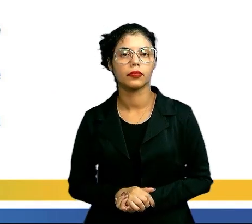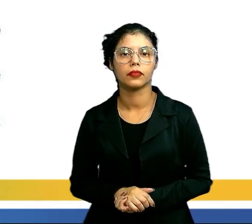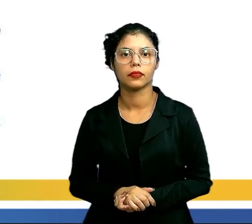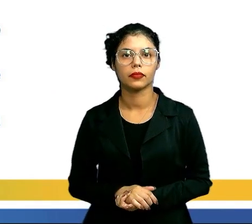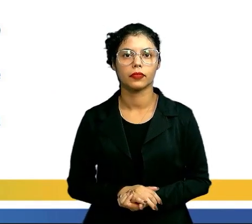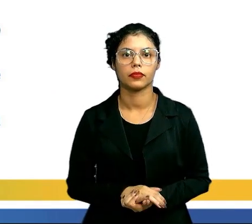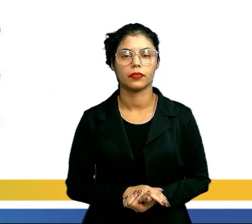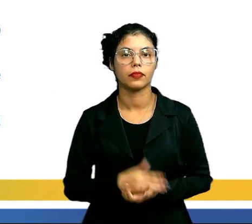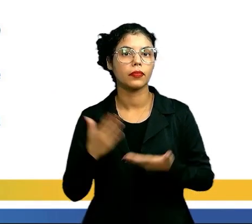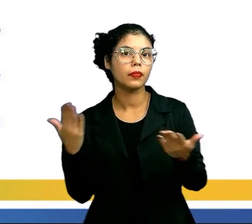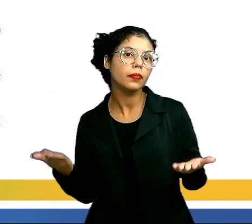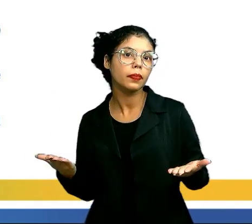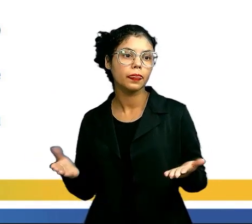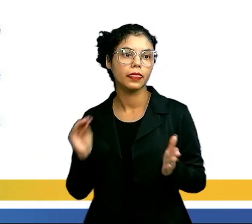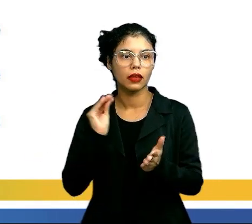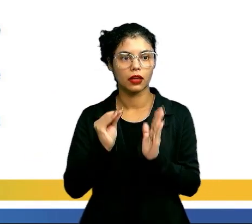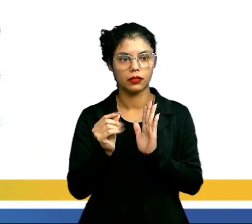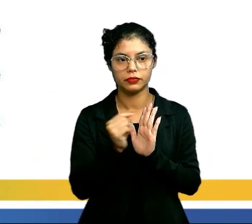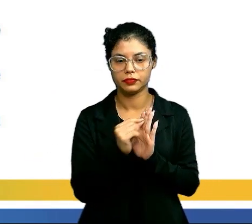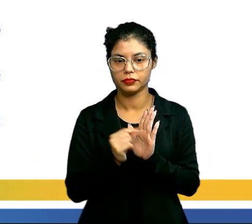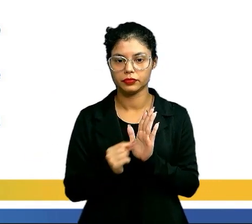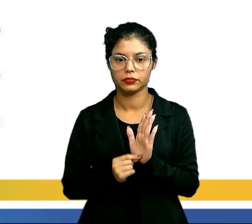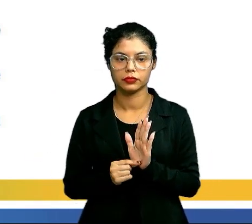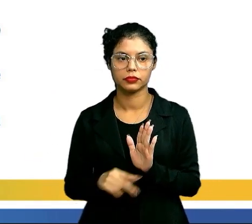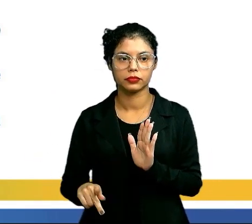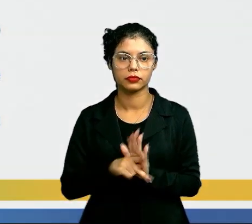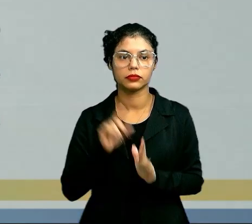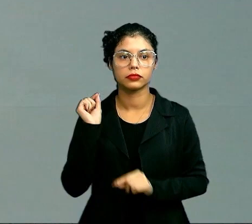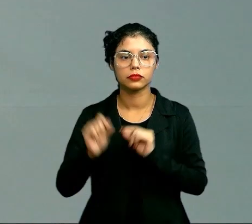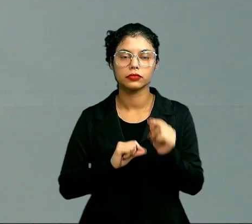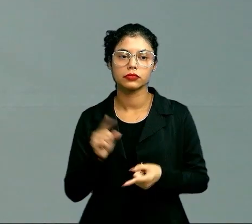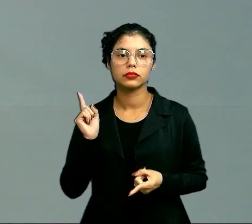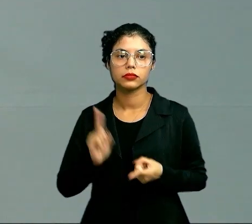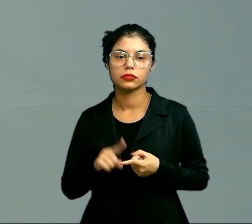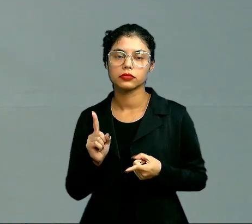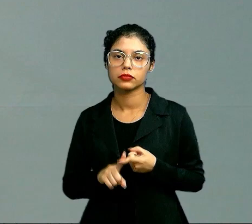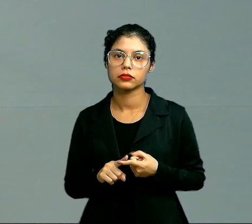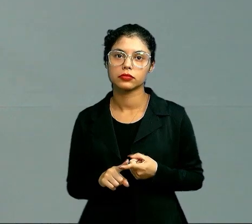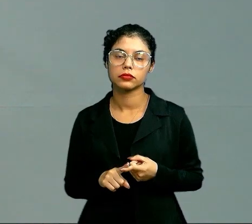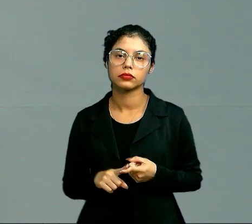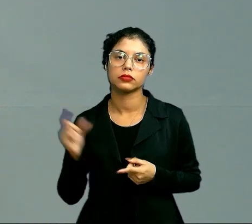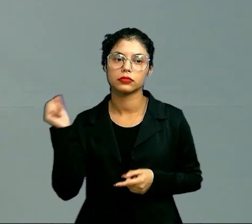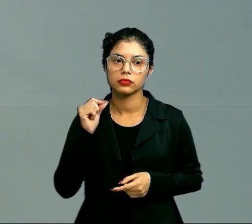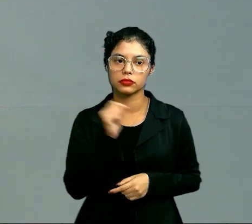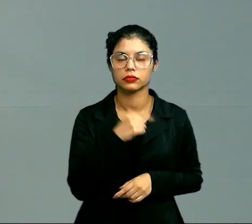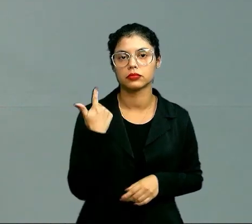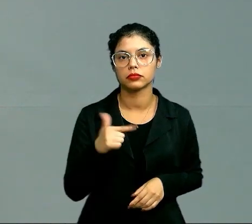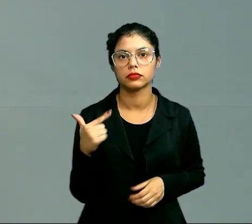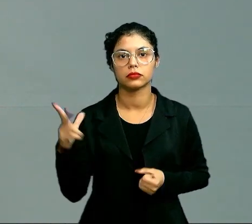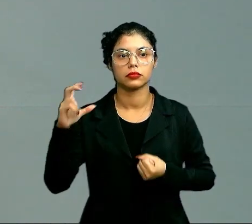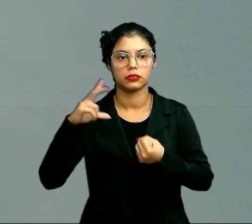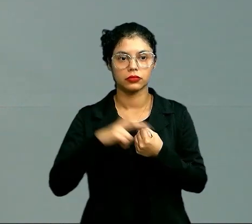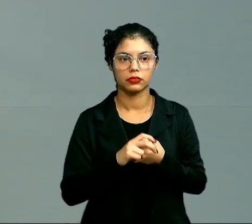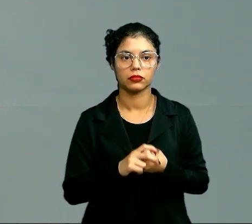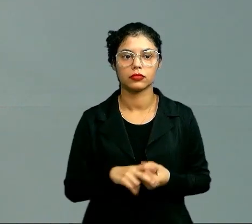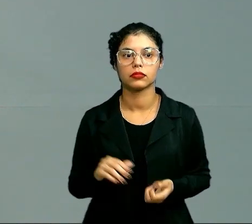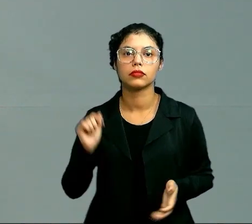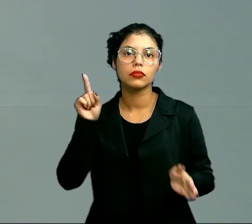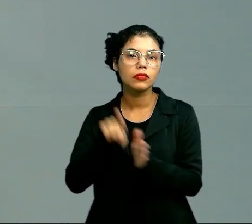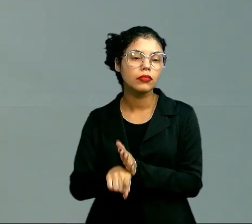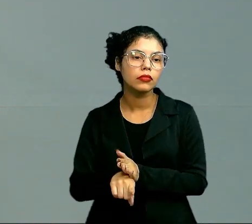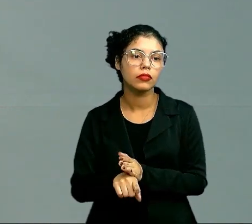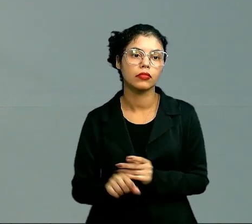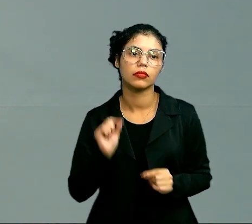interessante, Então, esse fato pode ser atribuído a quê? Por que a dengue não tem vírus? É essa questão que está me